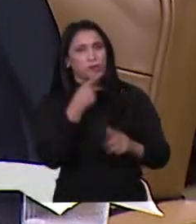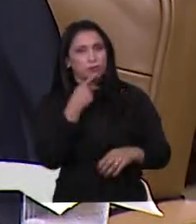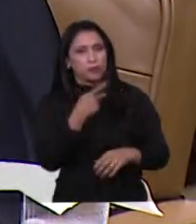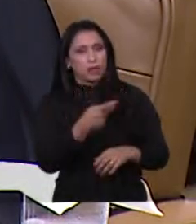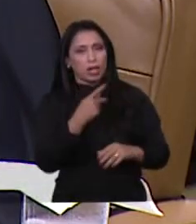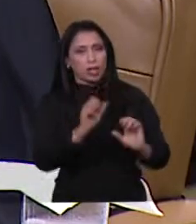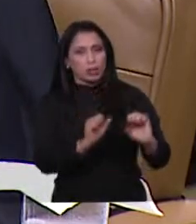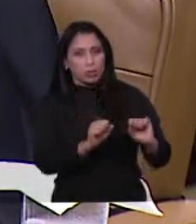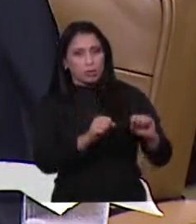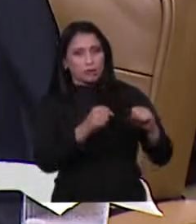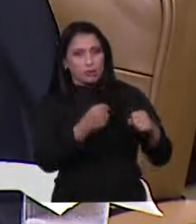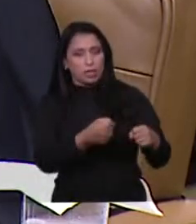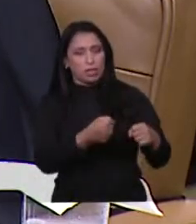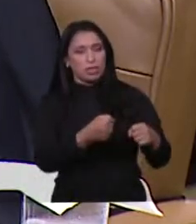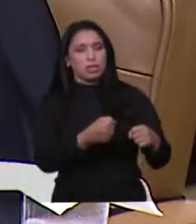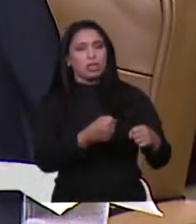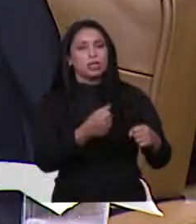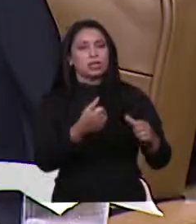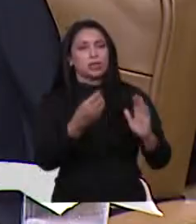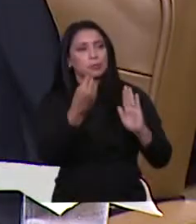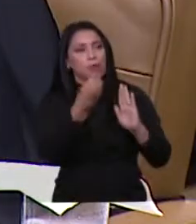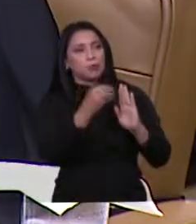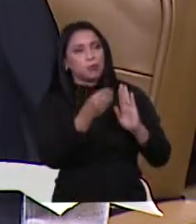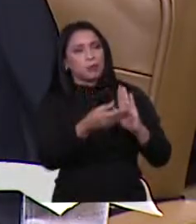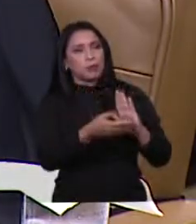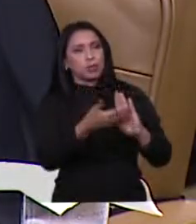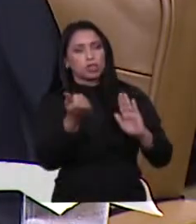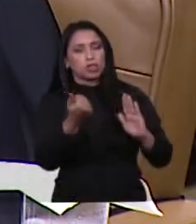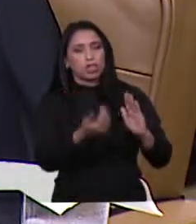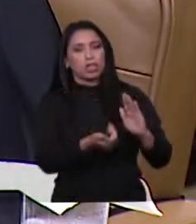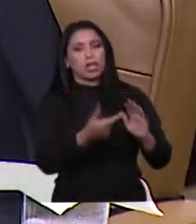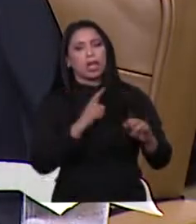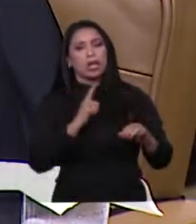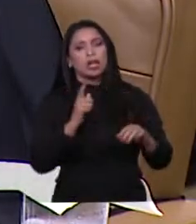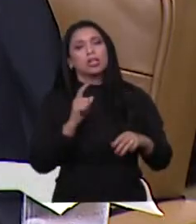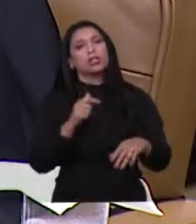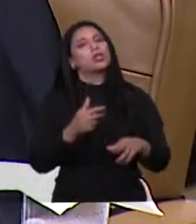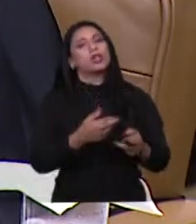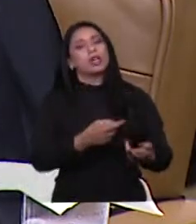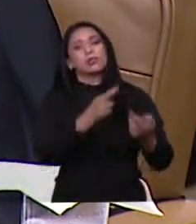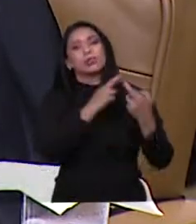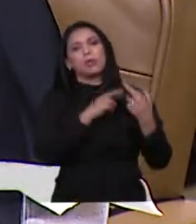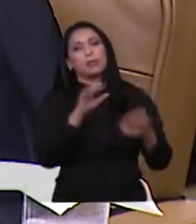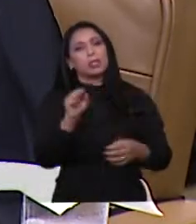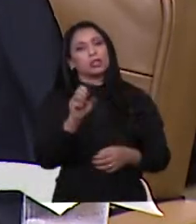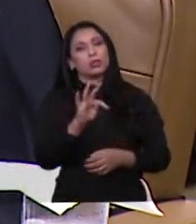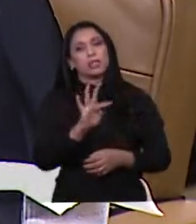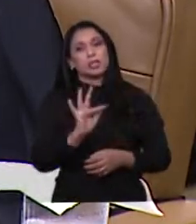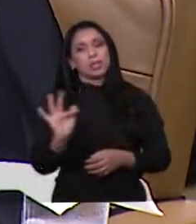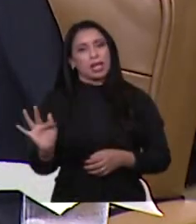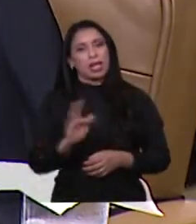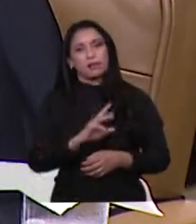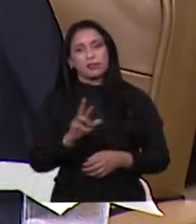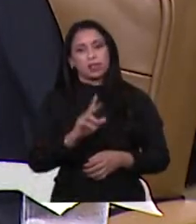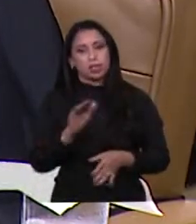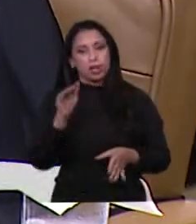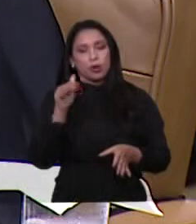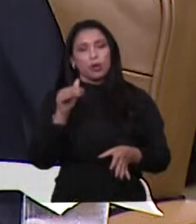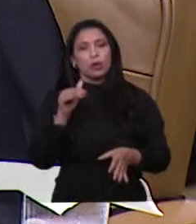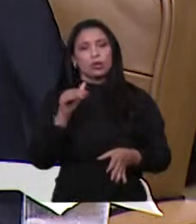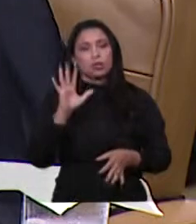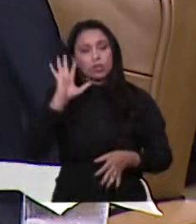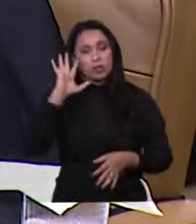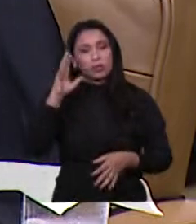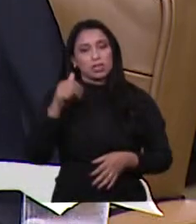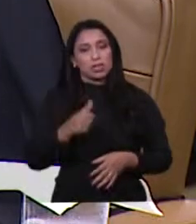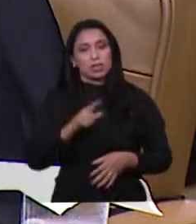douta defesa, consistentes no afastamento da incompetência desse tribunal, o não oferecimento de acordo e não persecução